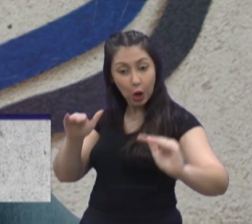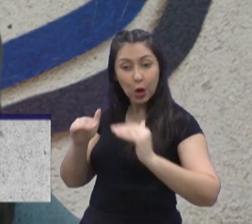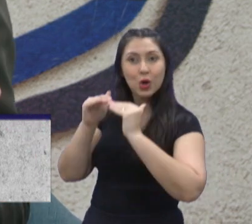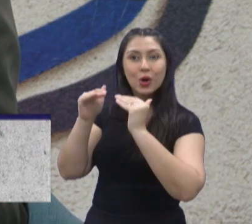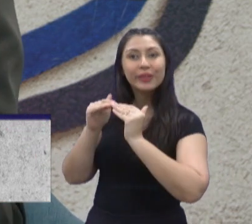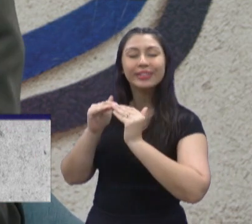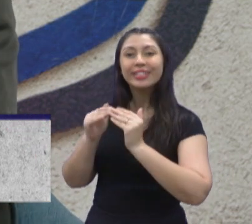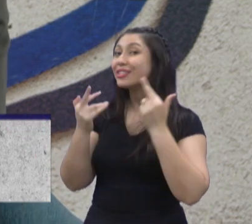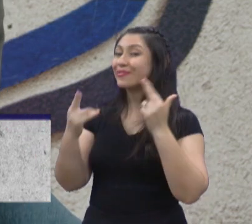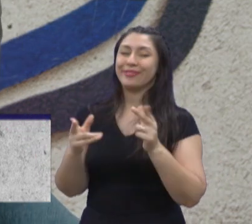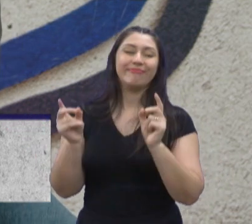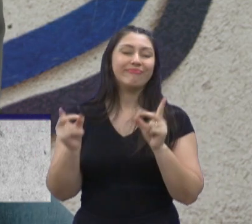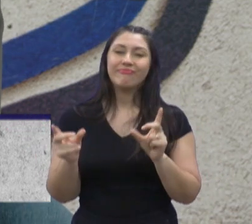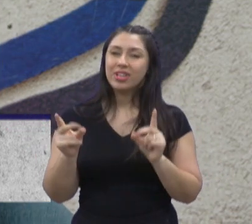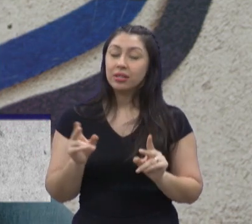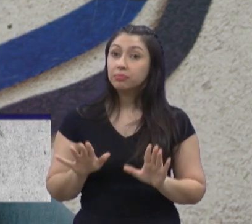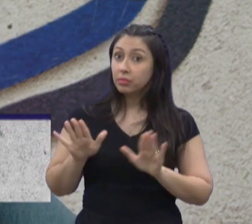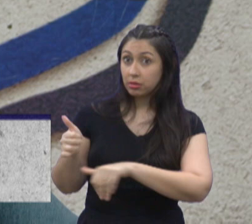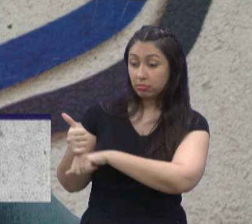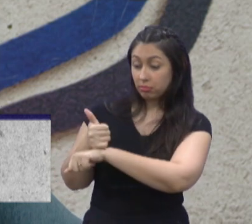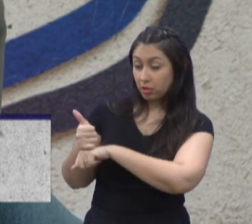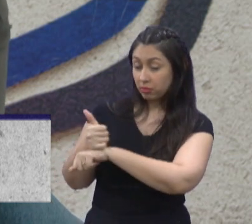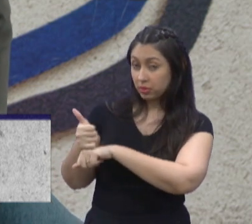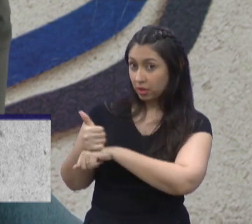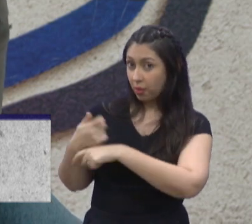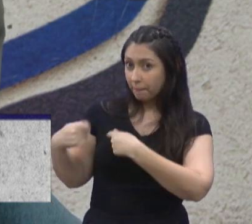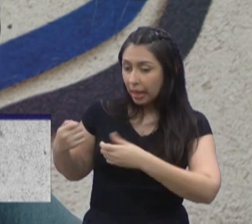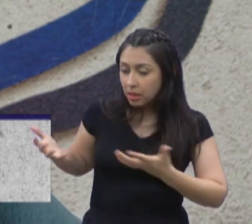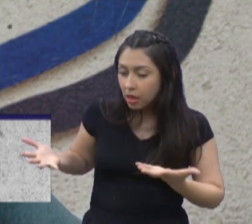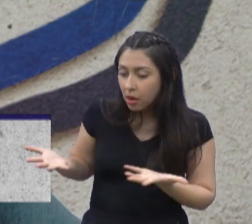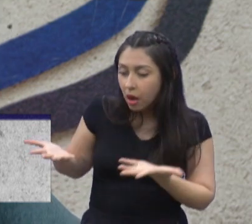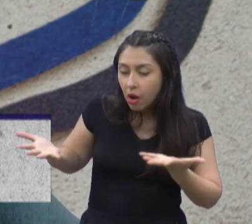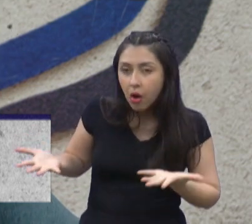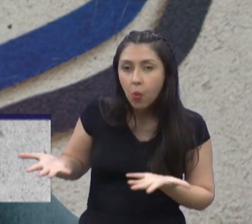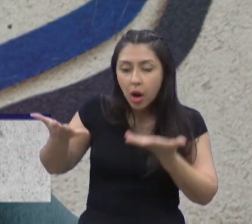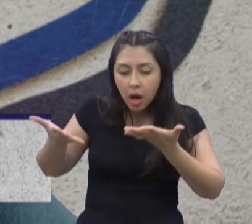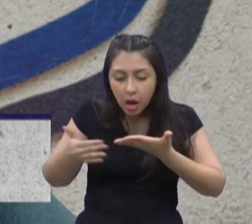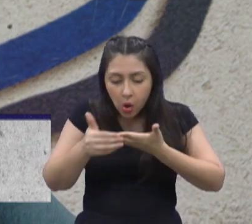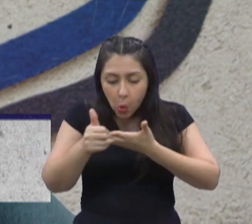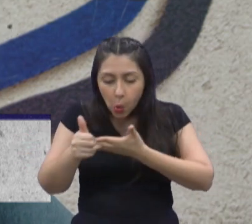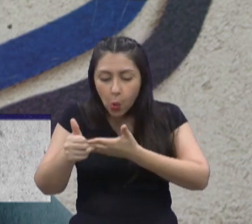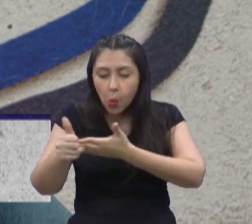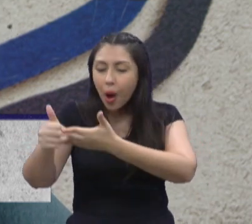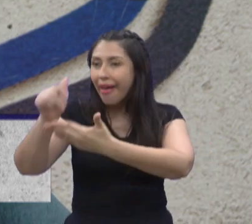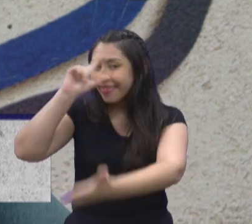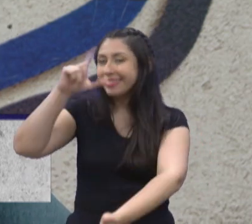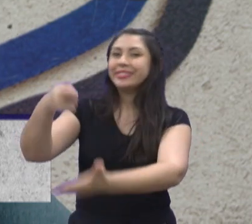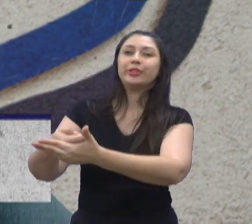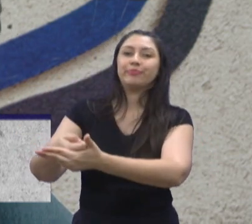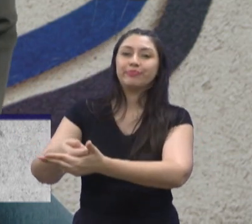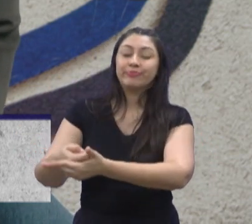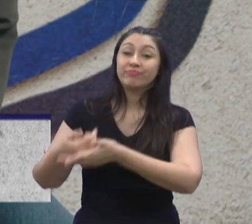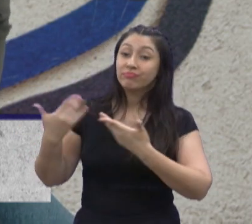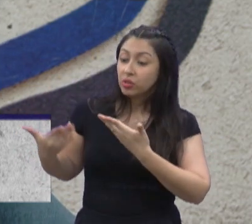como profissão, eu tenho uma condução, né? Eu tenho que conduzir você para uma tomada de decisão. Isso é um processo